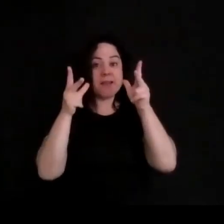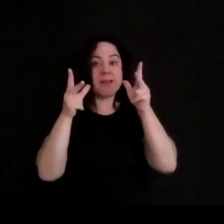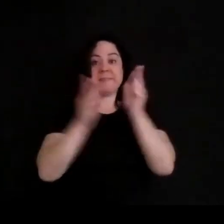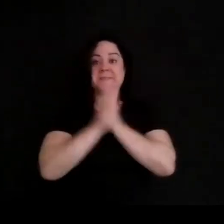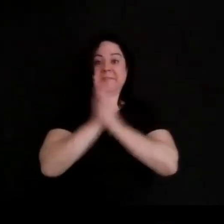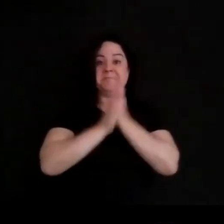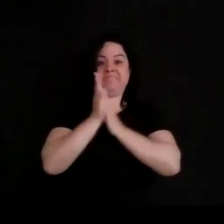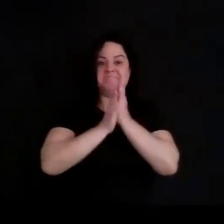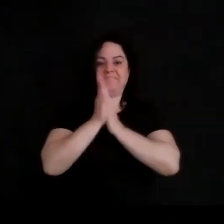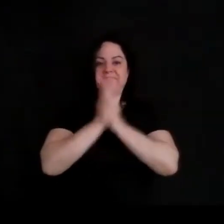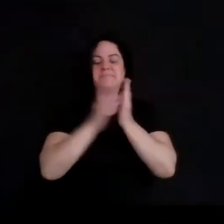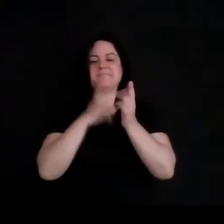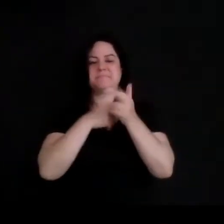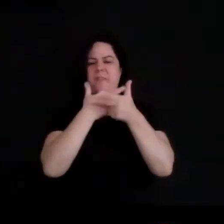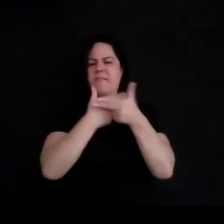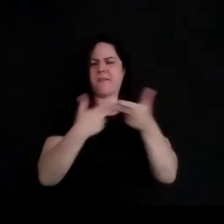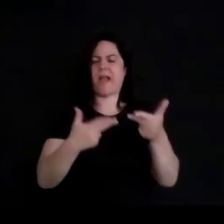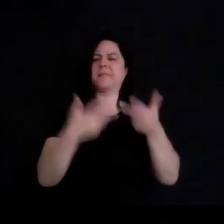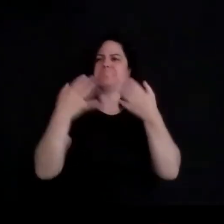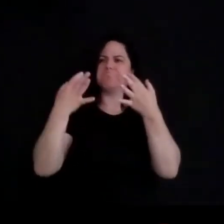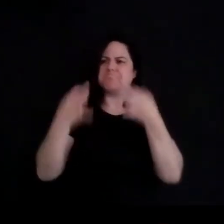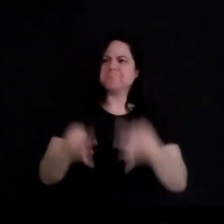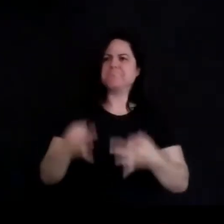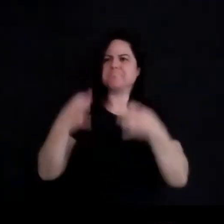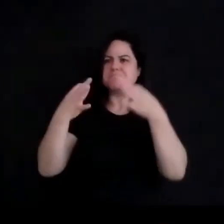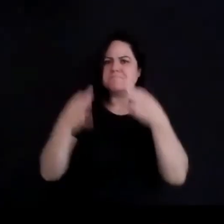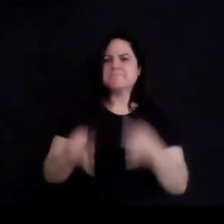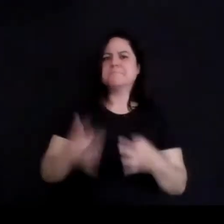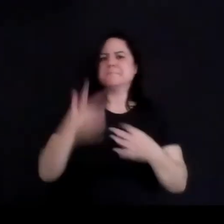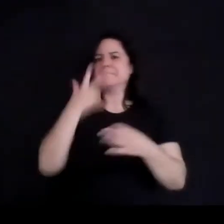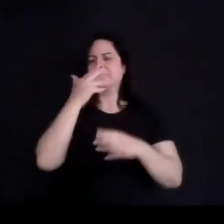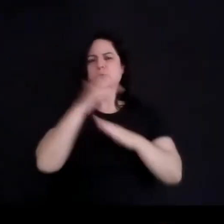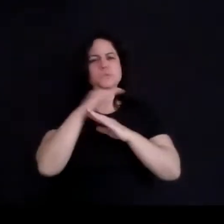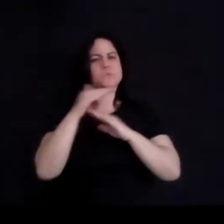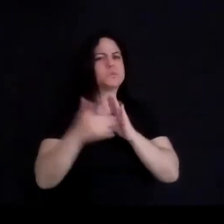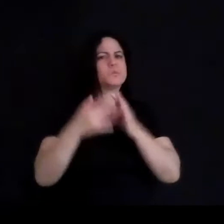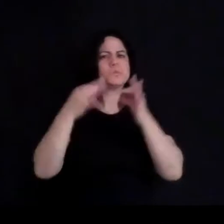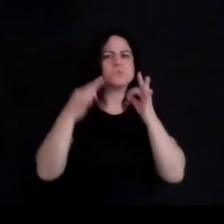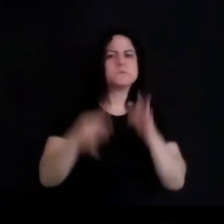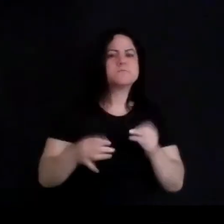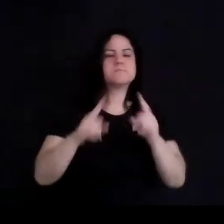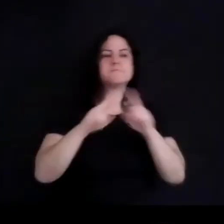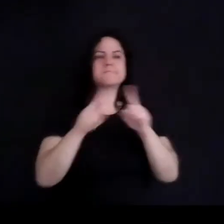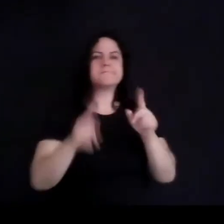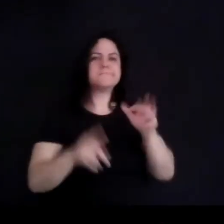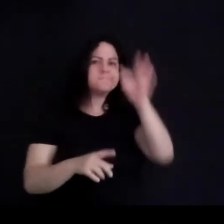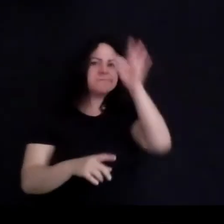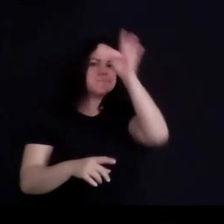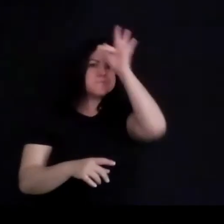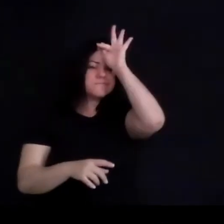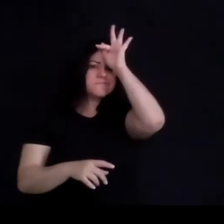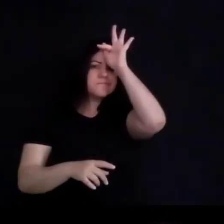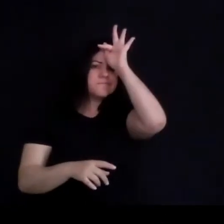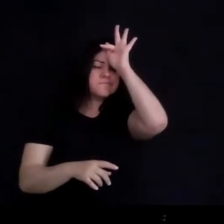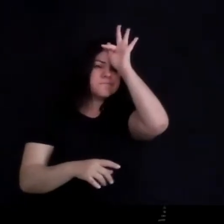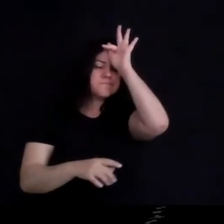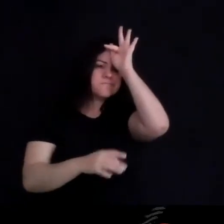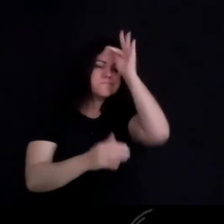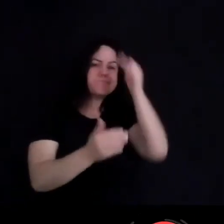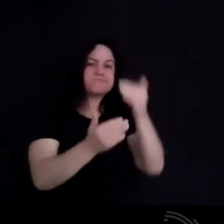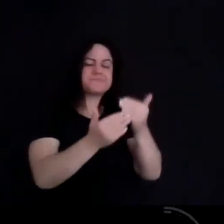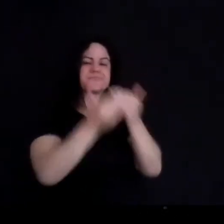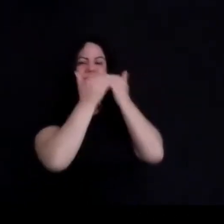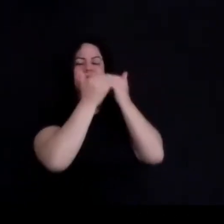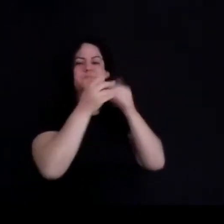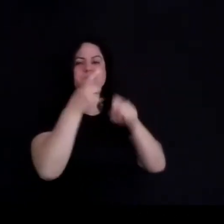várias confirmações. Parecia que tudo ia dar certo, só que o faraó reagiu com violência, com